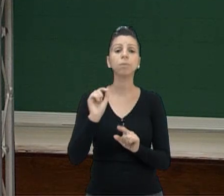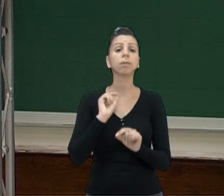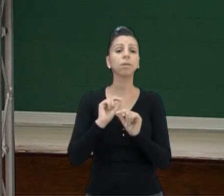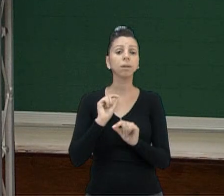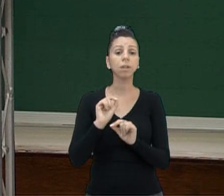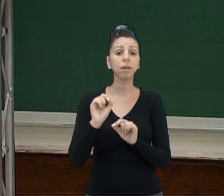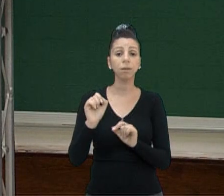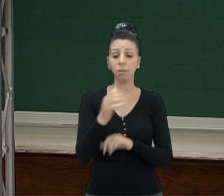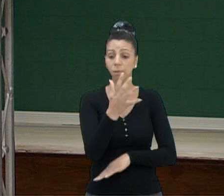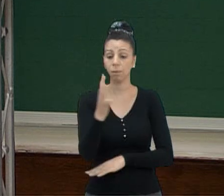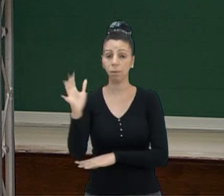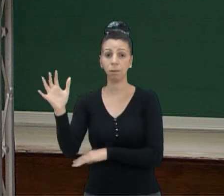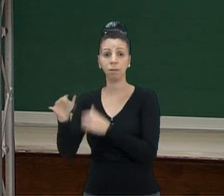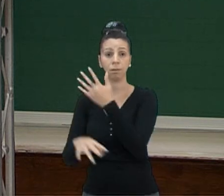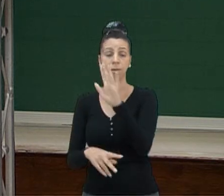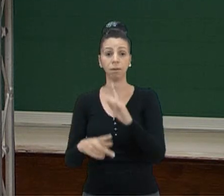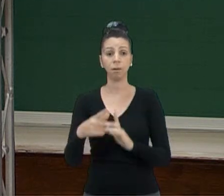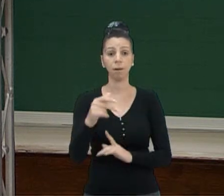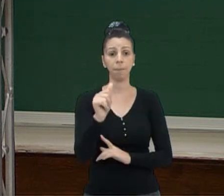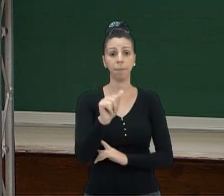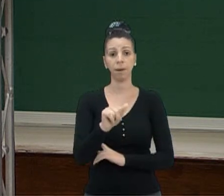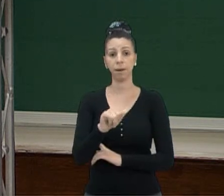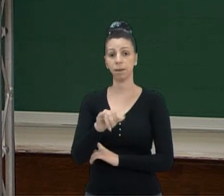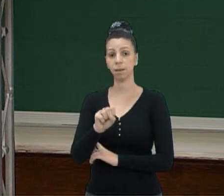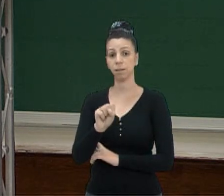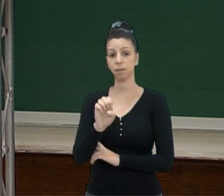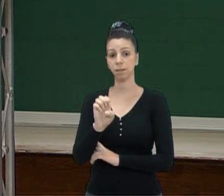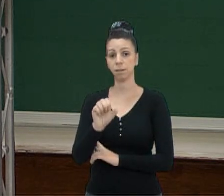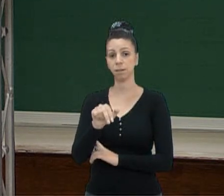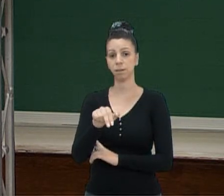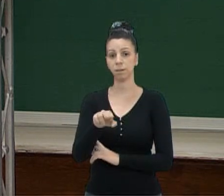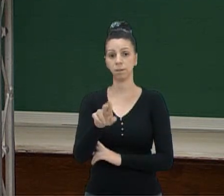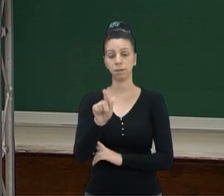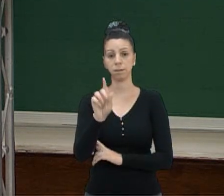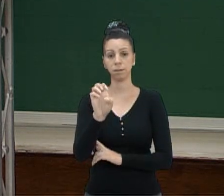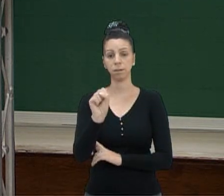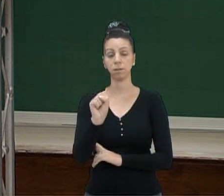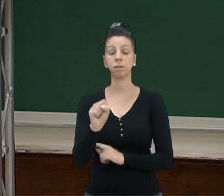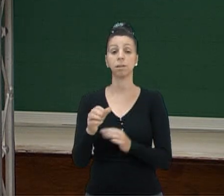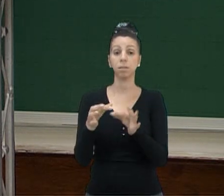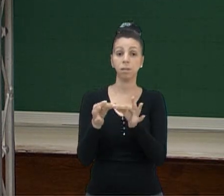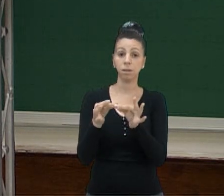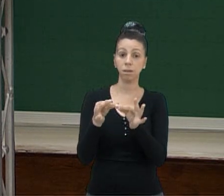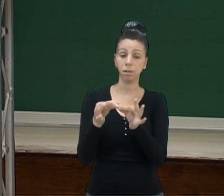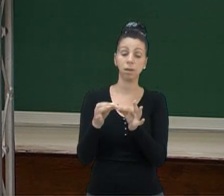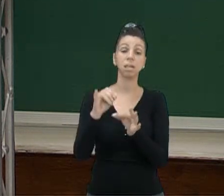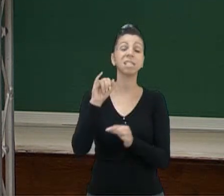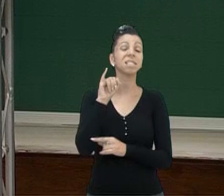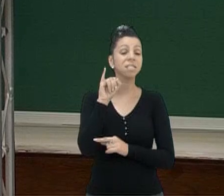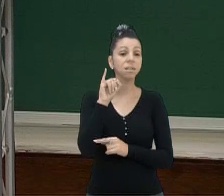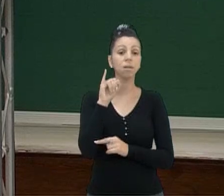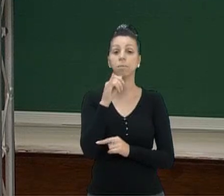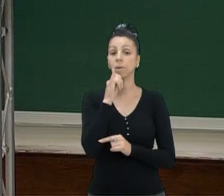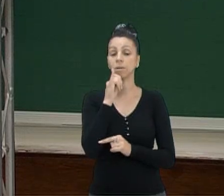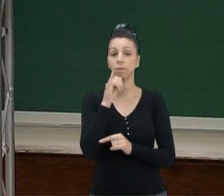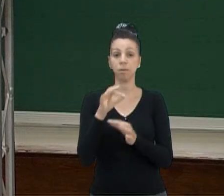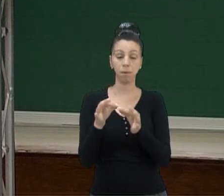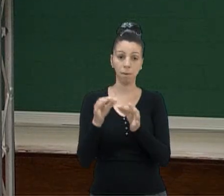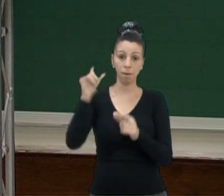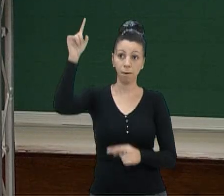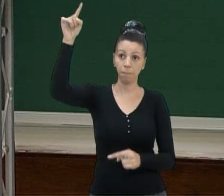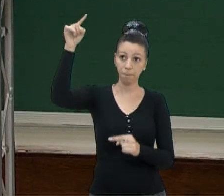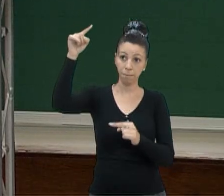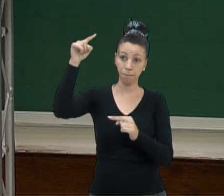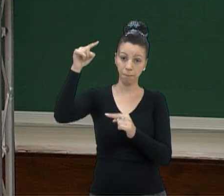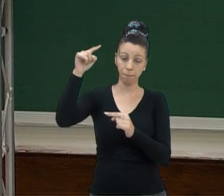latitude, né? Quanto maior é a latitude, menor será a temperatura, será mais frio.